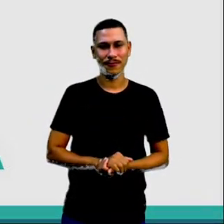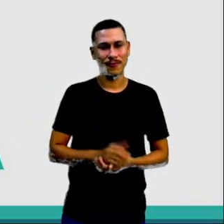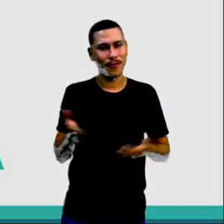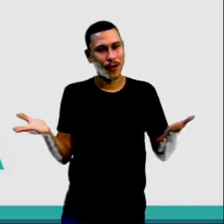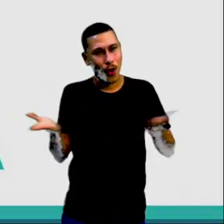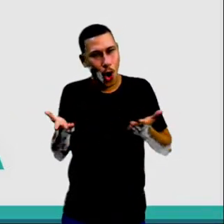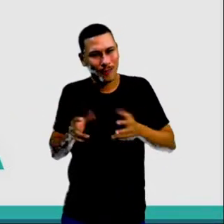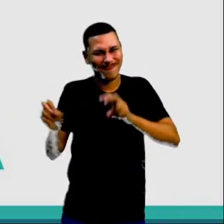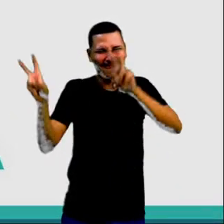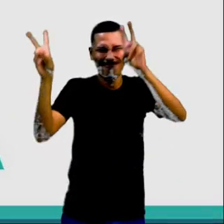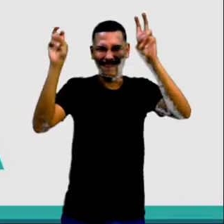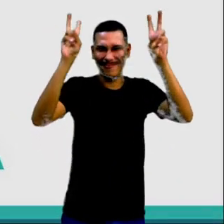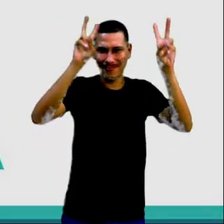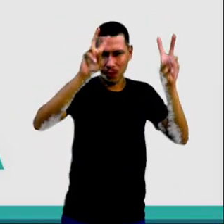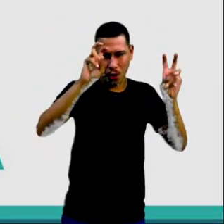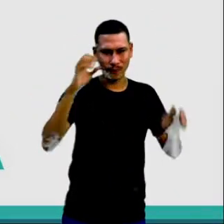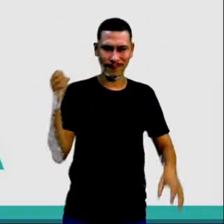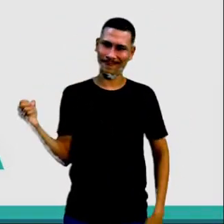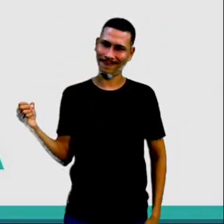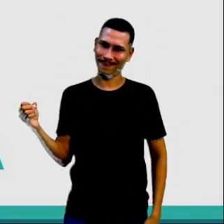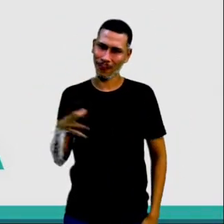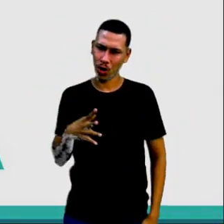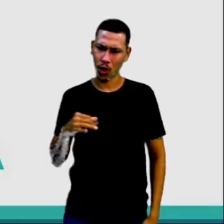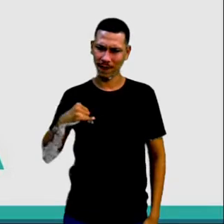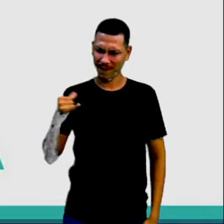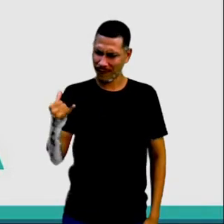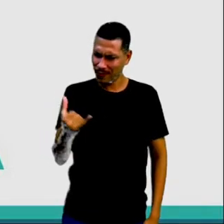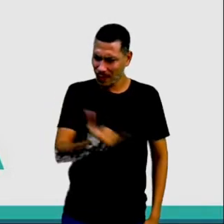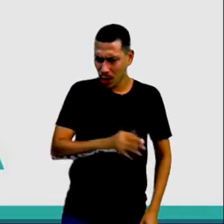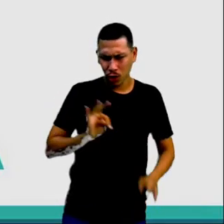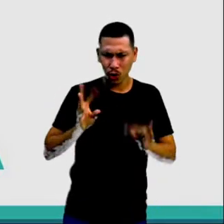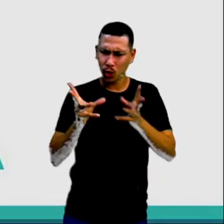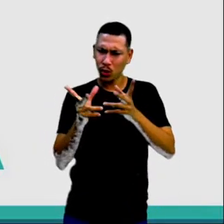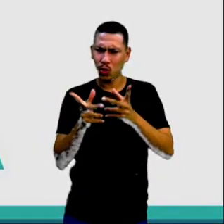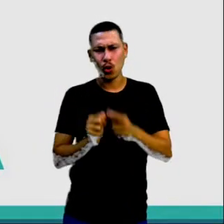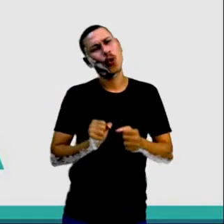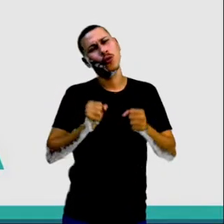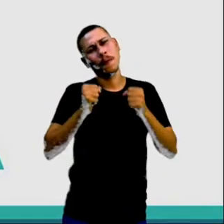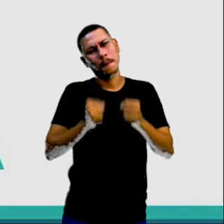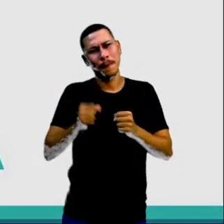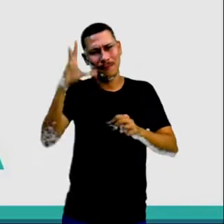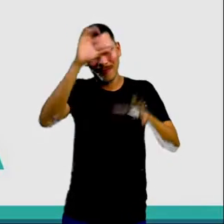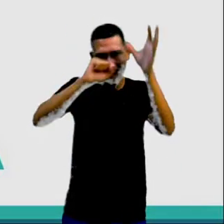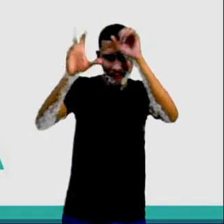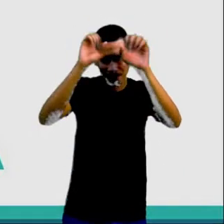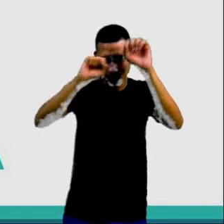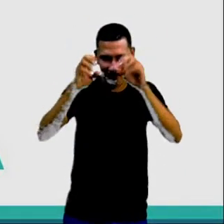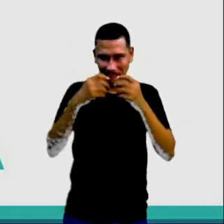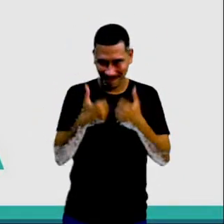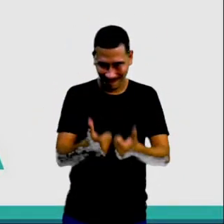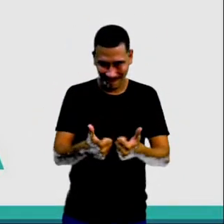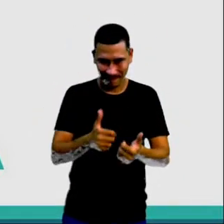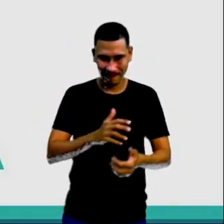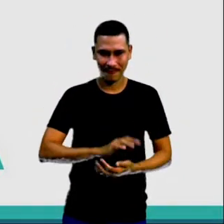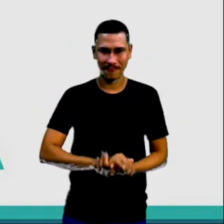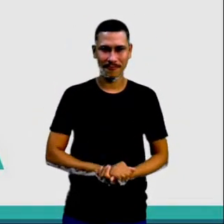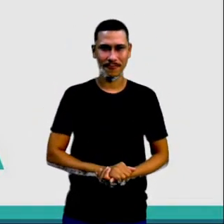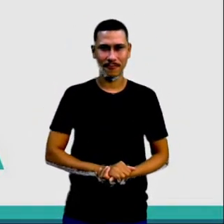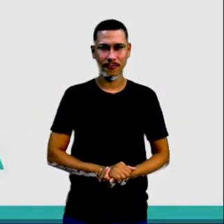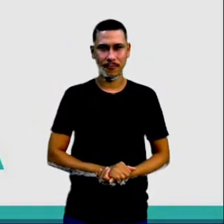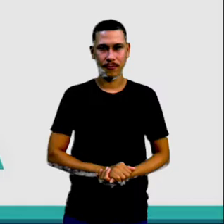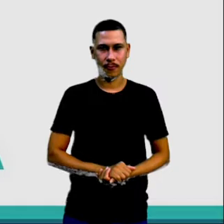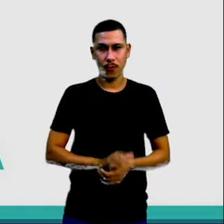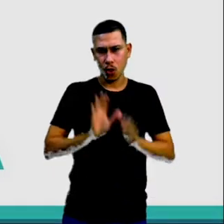aqui com assuntos novos, aproveitar tudo que a gente pode aprender, tudo bem? Hoje nós